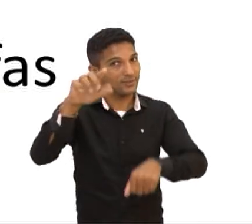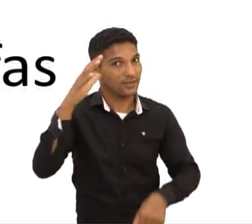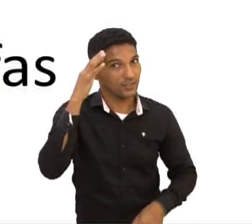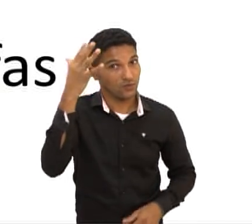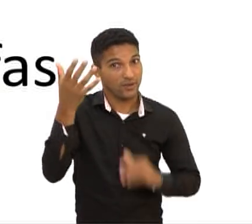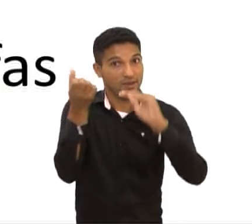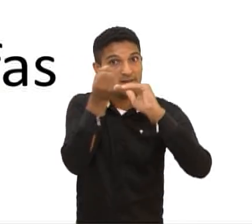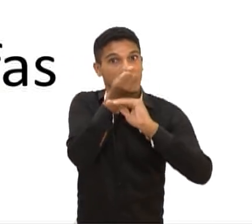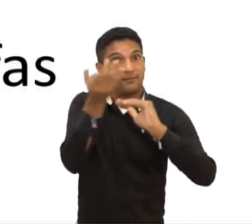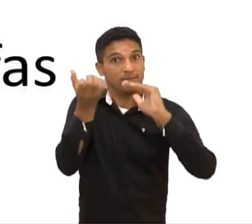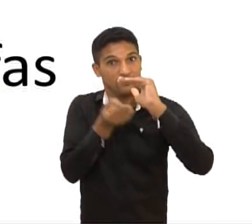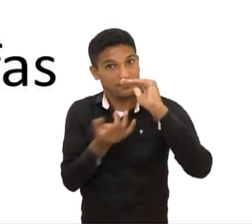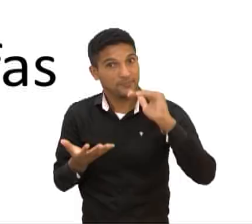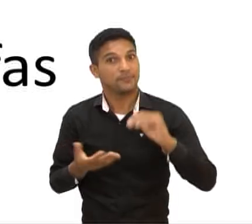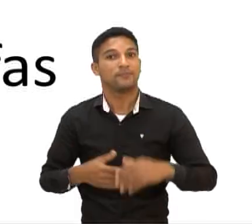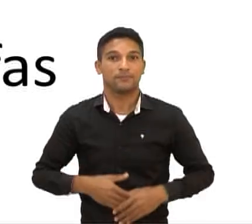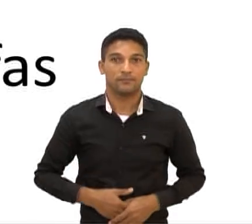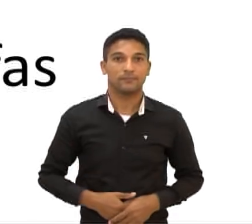Pensem aí.